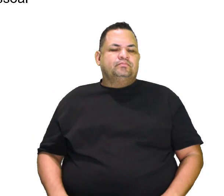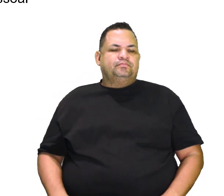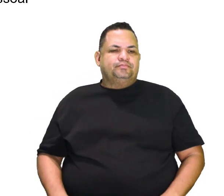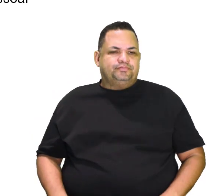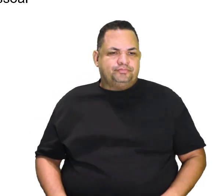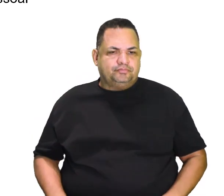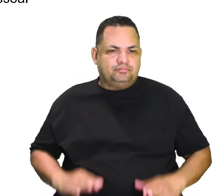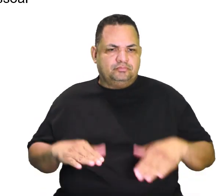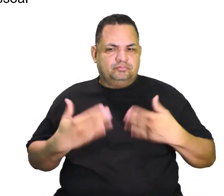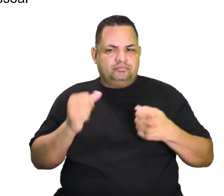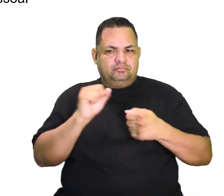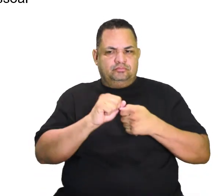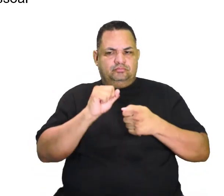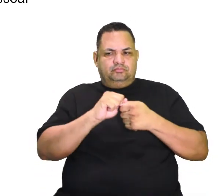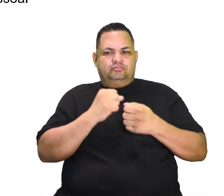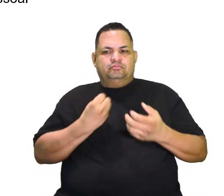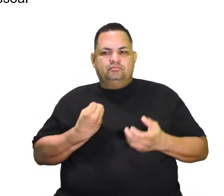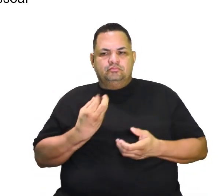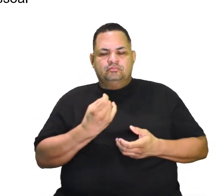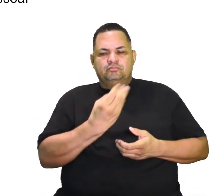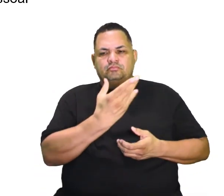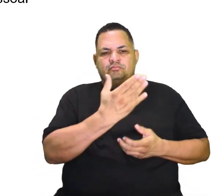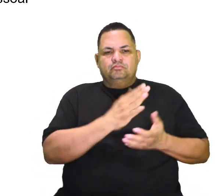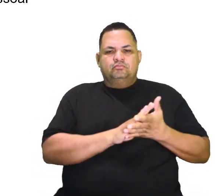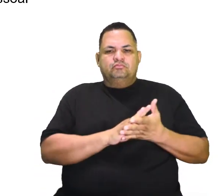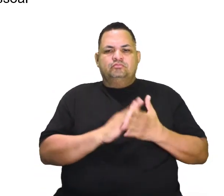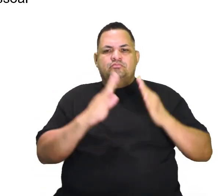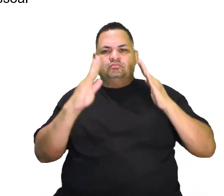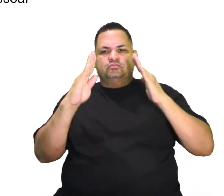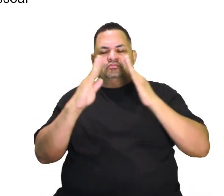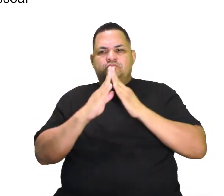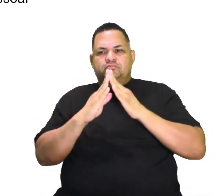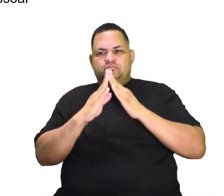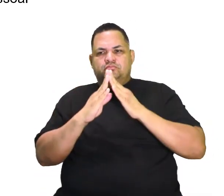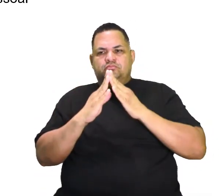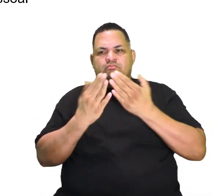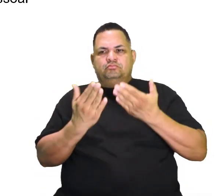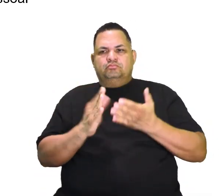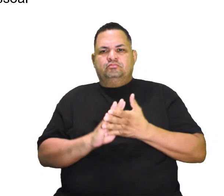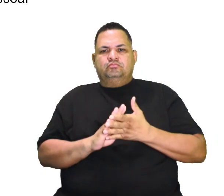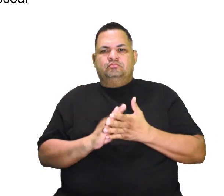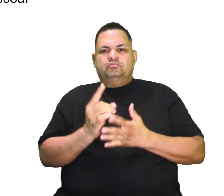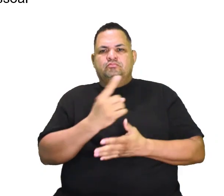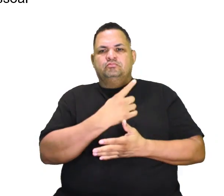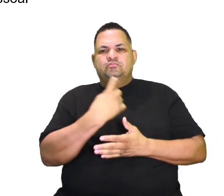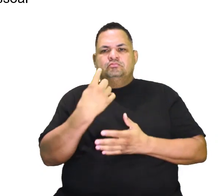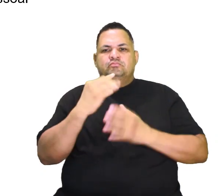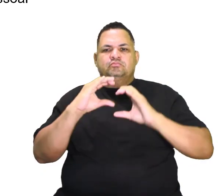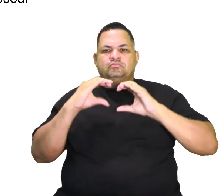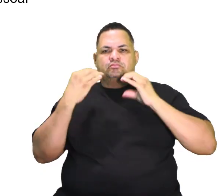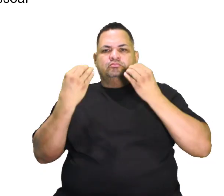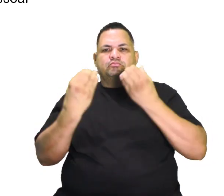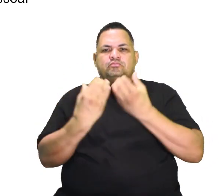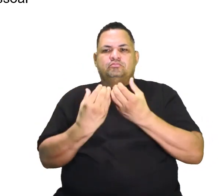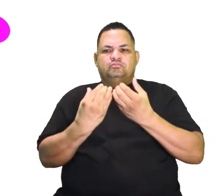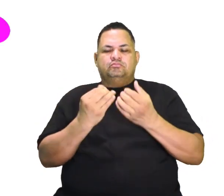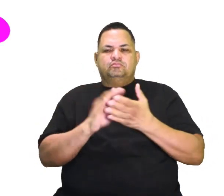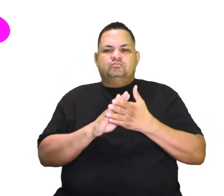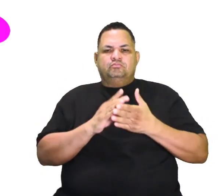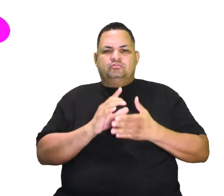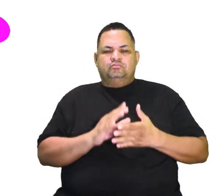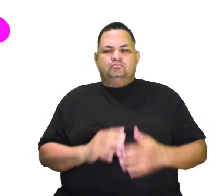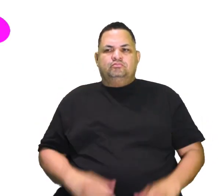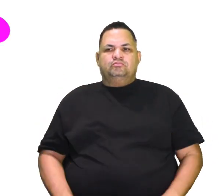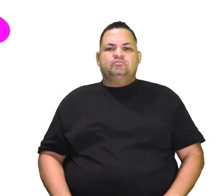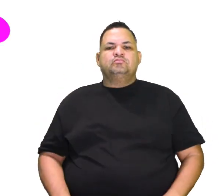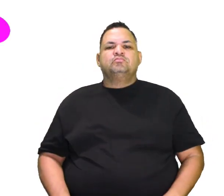ele fez aqui a sua expedição. E aqui as casas, né, das nossas comunidades aqui, das margens do